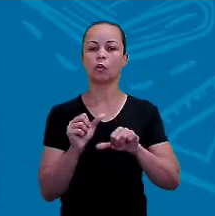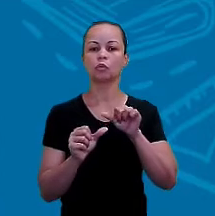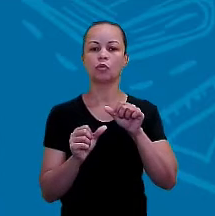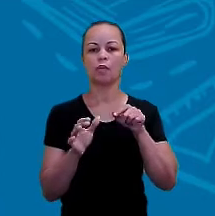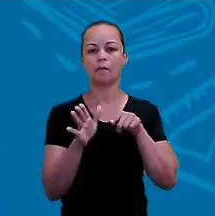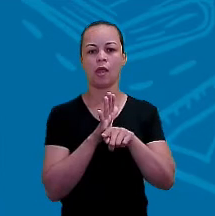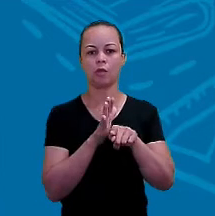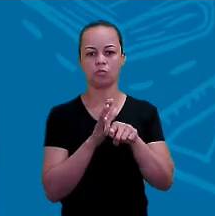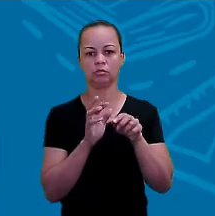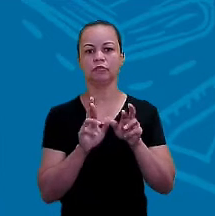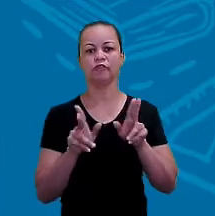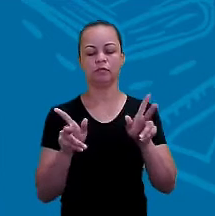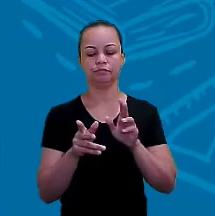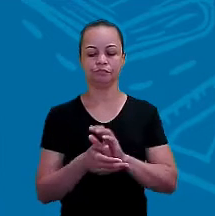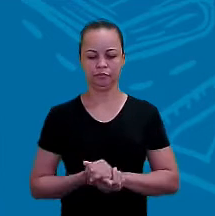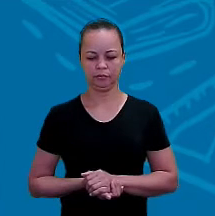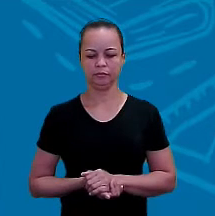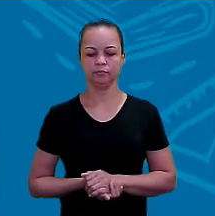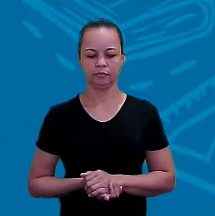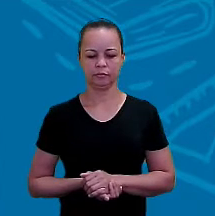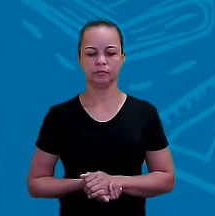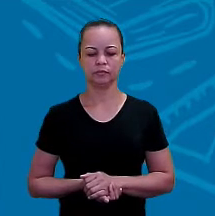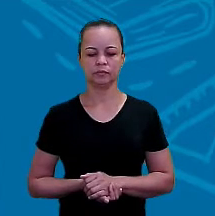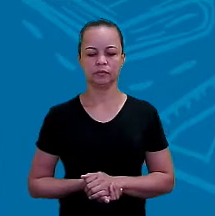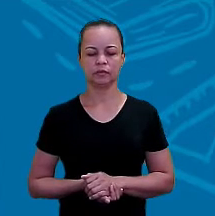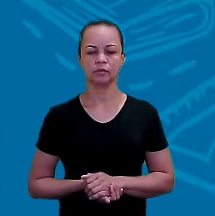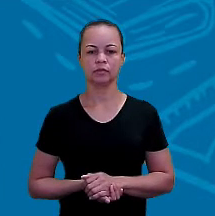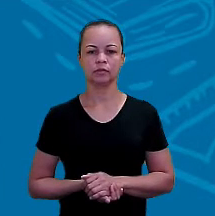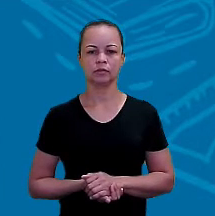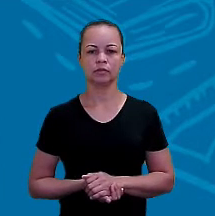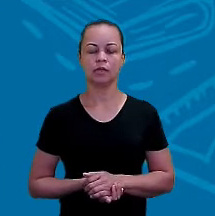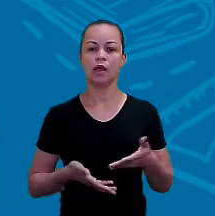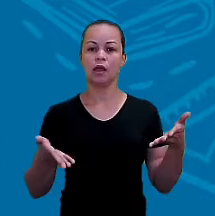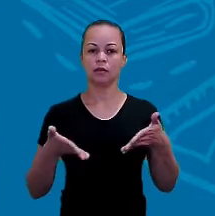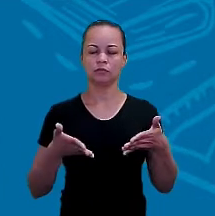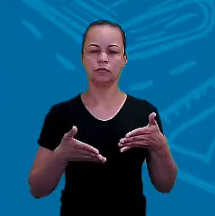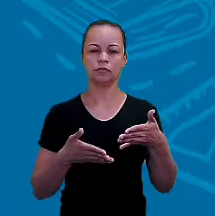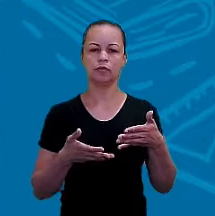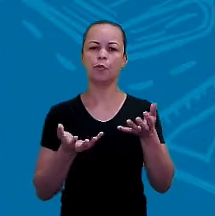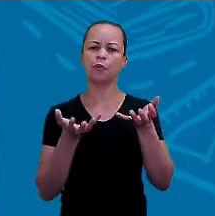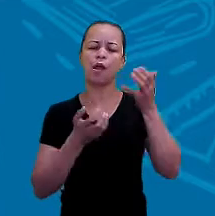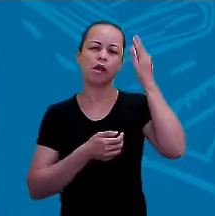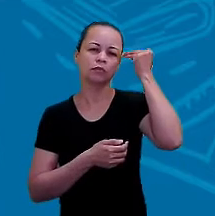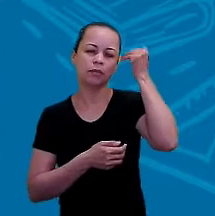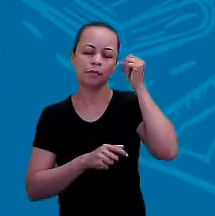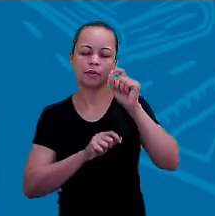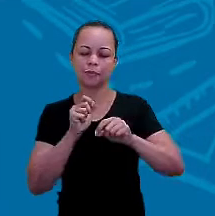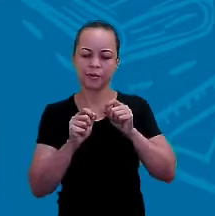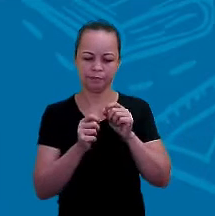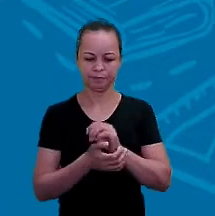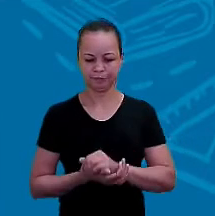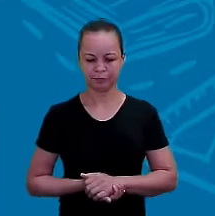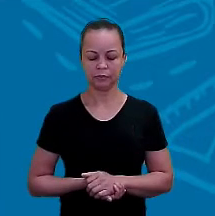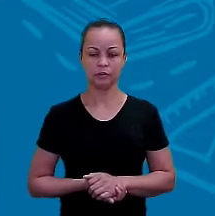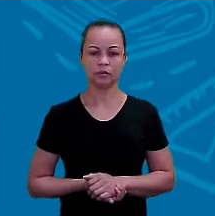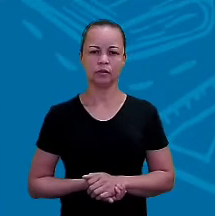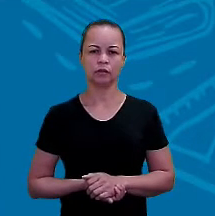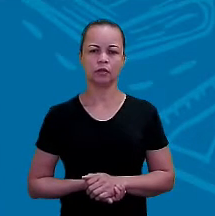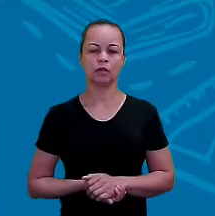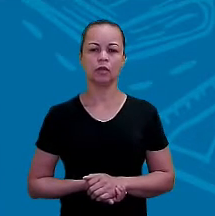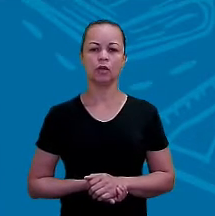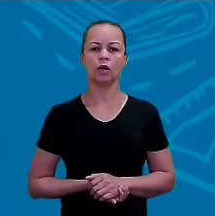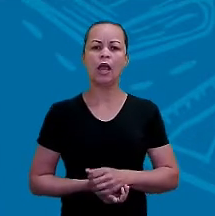o mesmo. As informações são as mesmas. Agora eu quero saber quantos alunos há